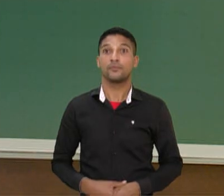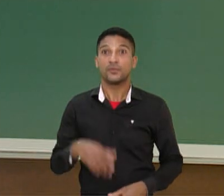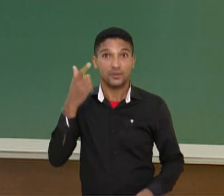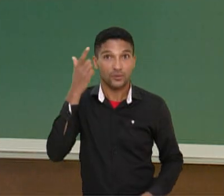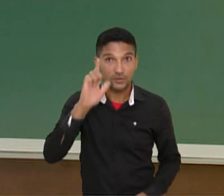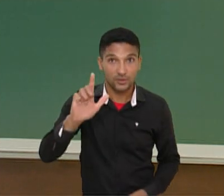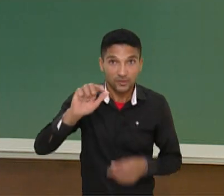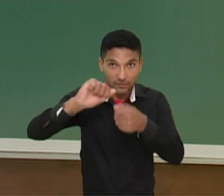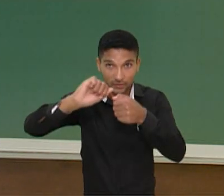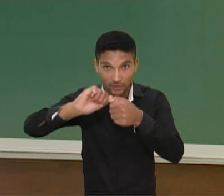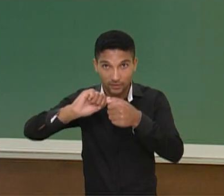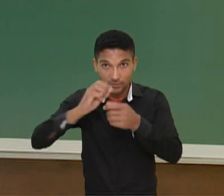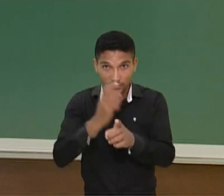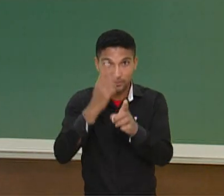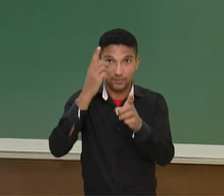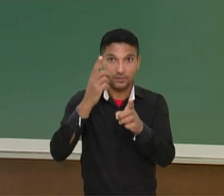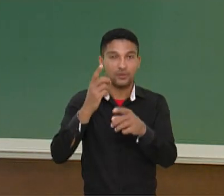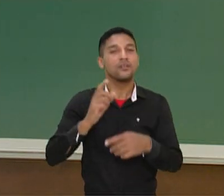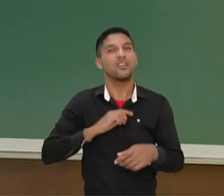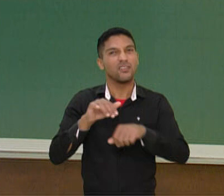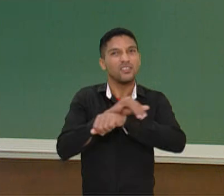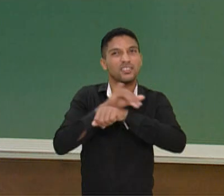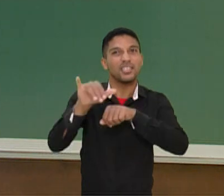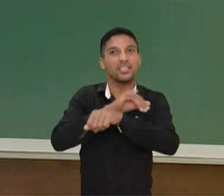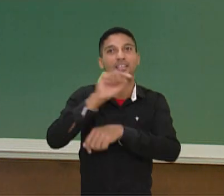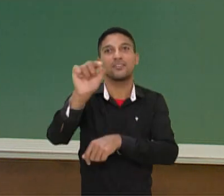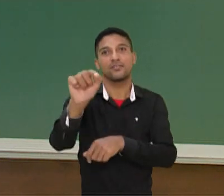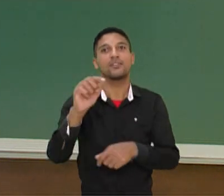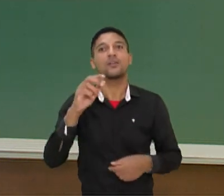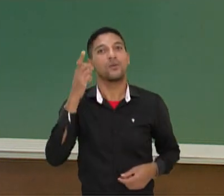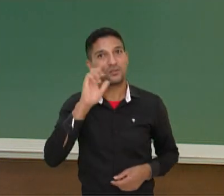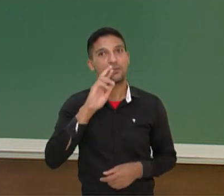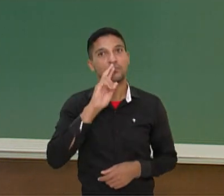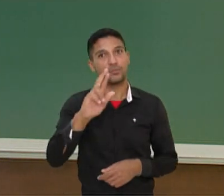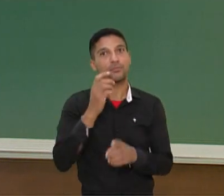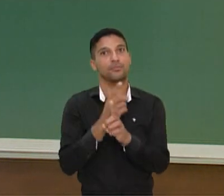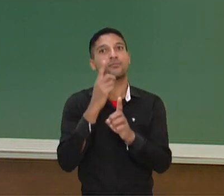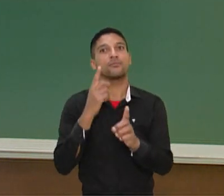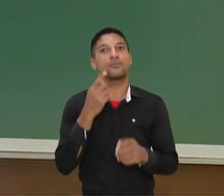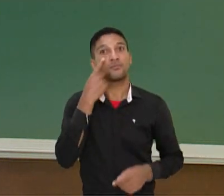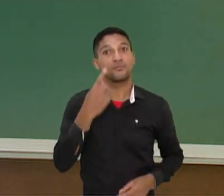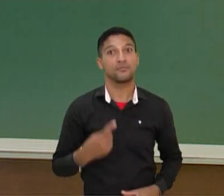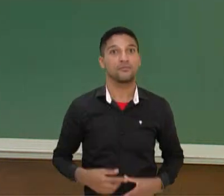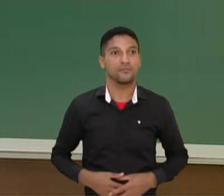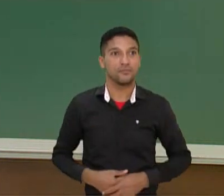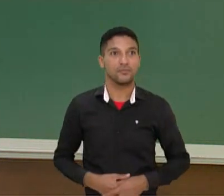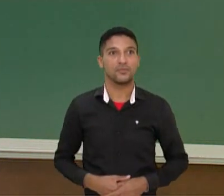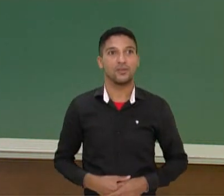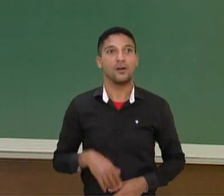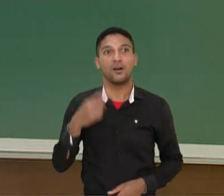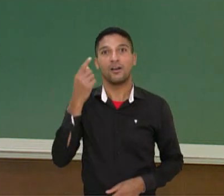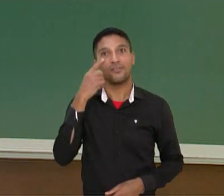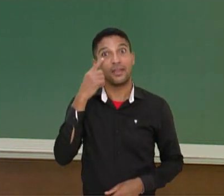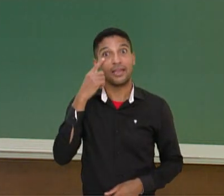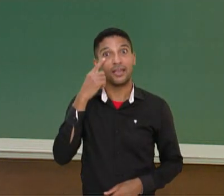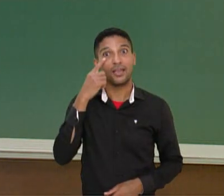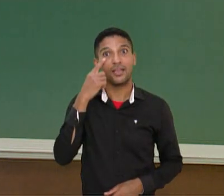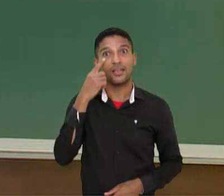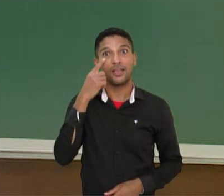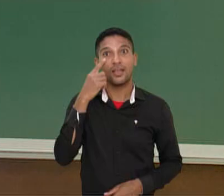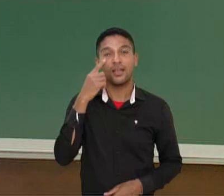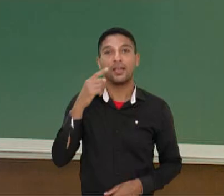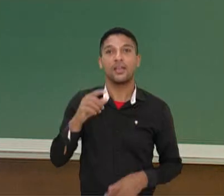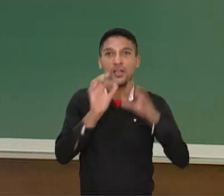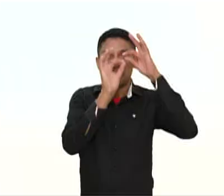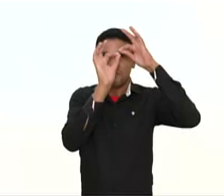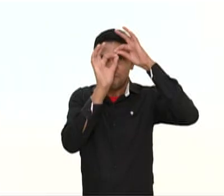Conseguiu fazer? Tem algumas formas de você conduzir essa resposta aí, né? Então vamos lá. Olha a bagunça aqui, ó. Olha a